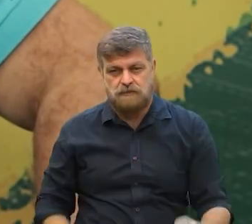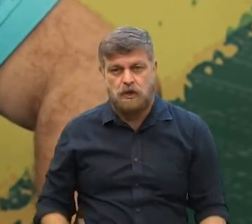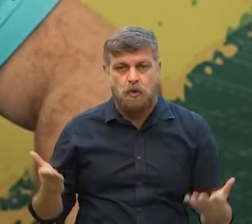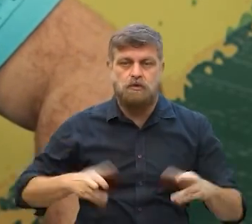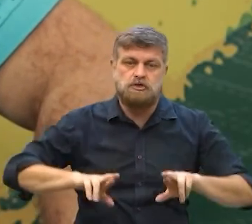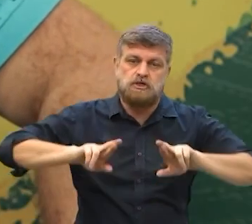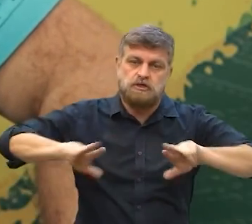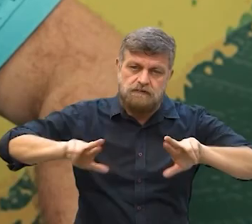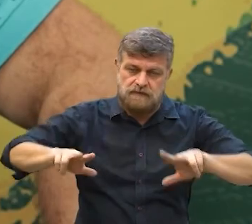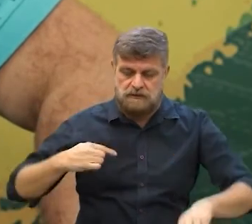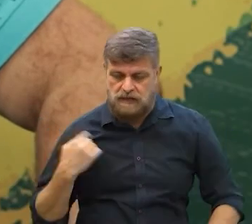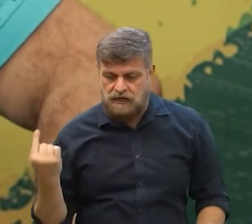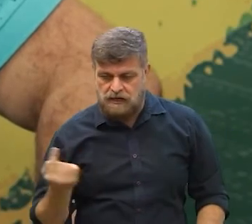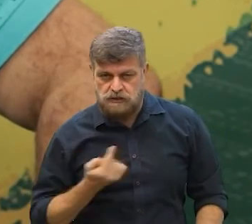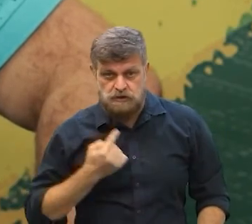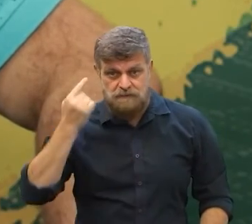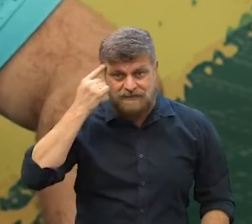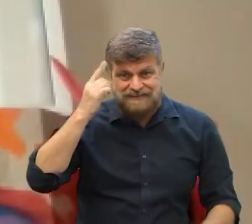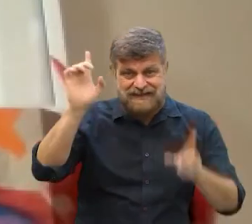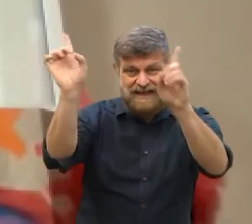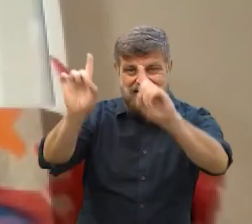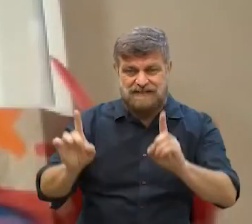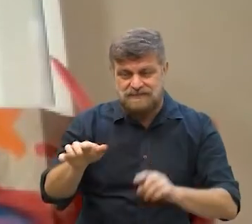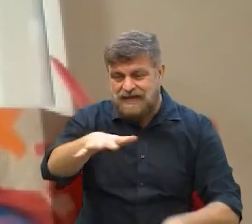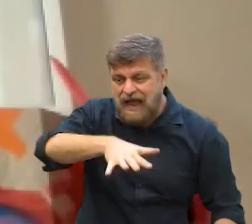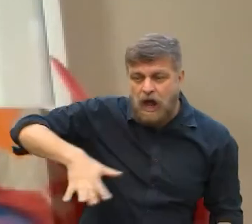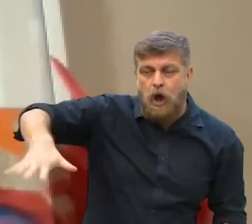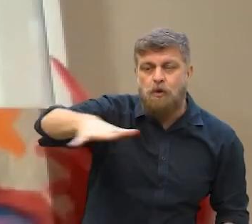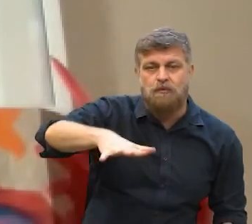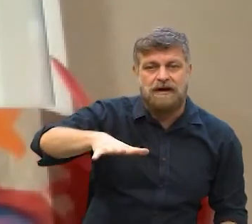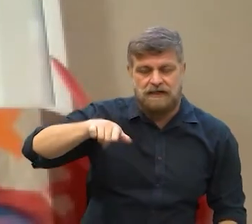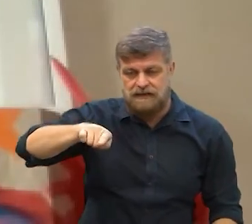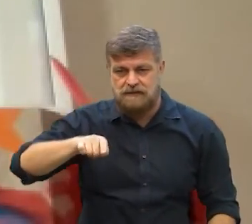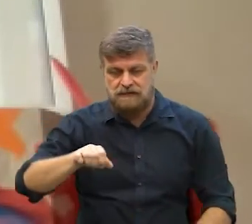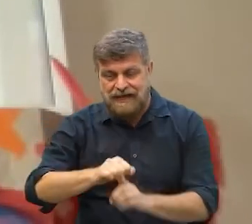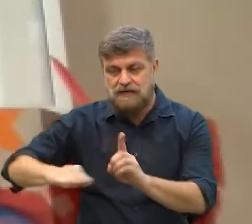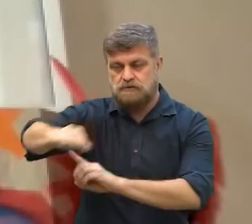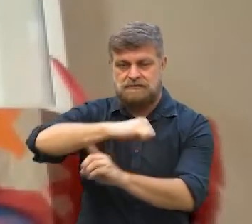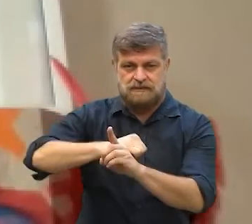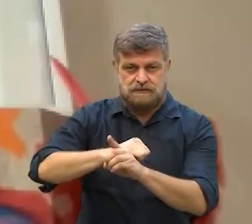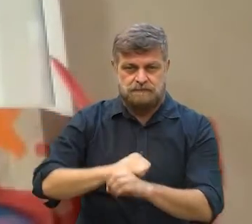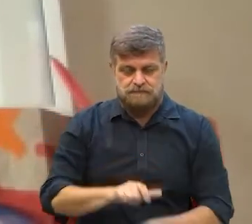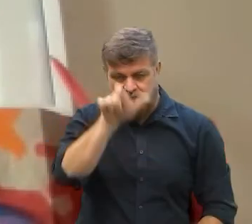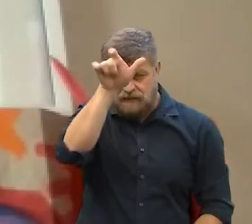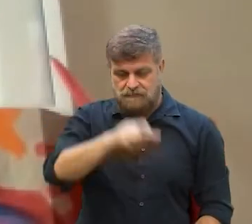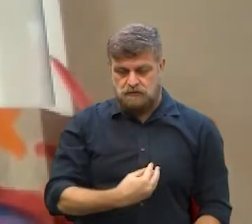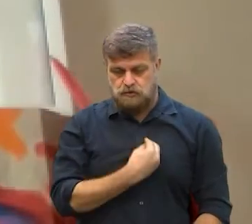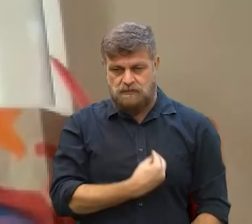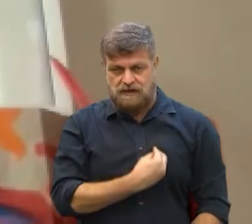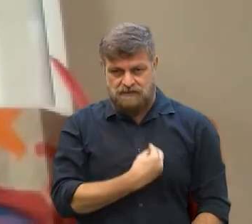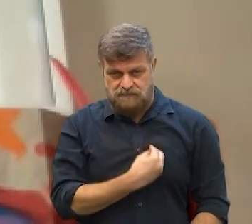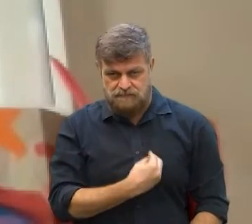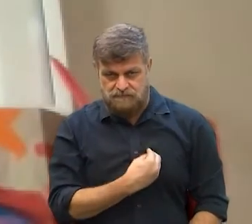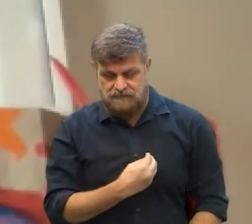Hoje, não. Hoje, a deficiência recai sobre o meio e a pessoa com deficiência vive